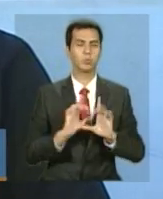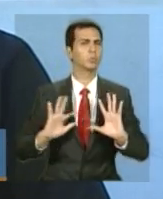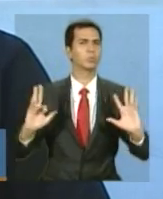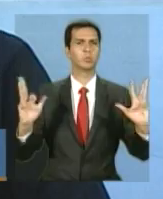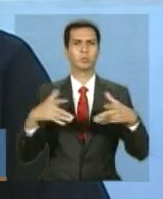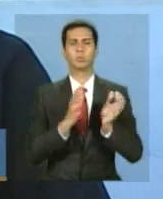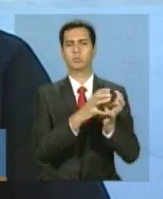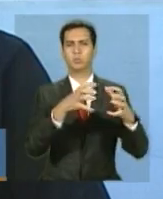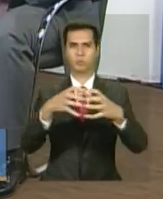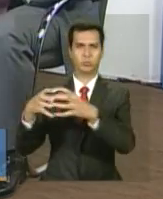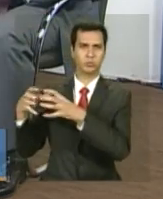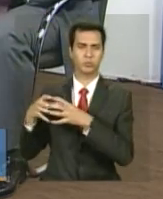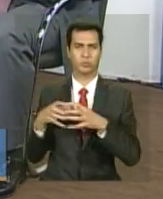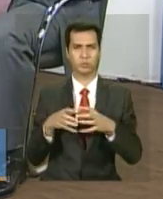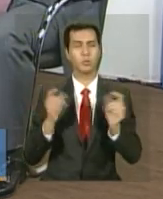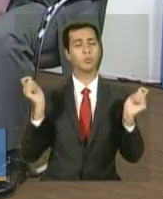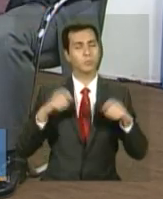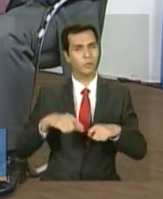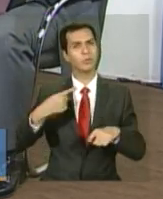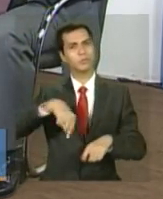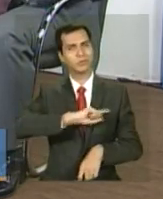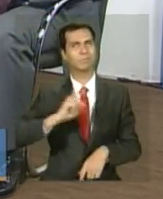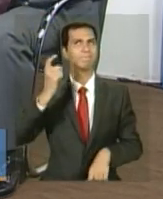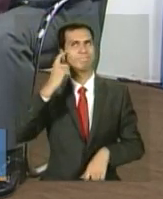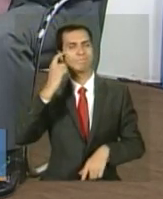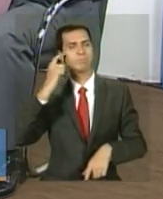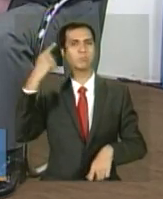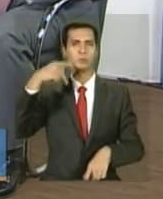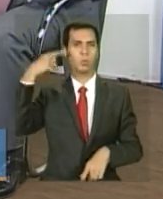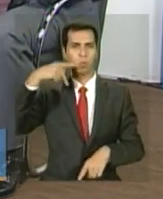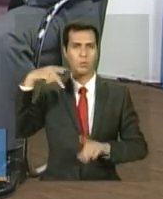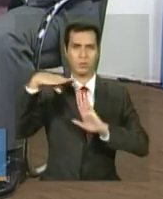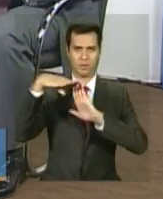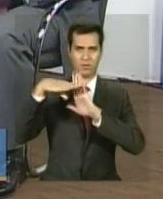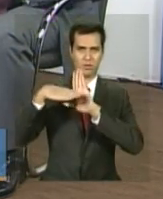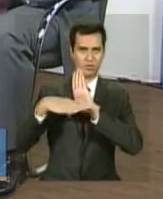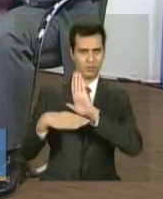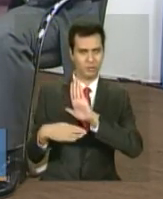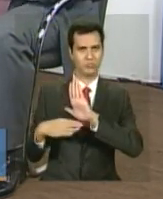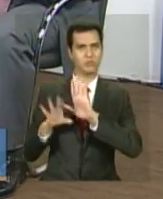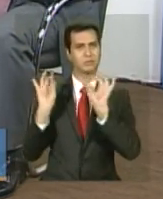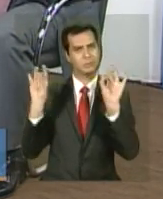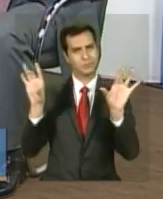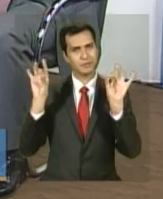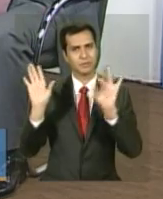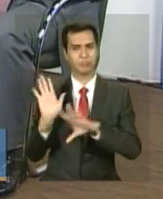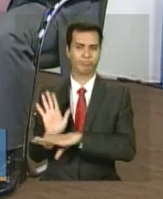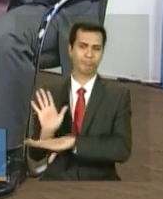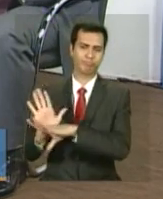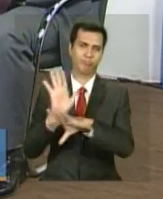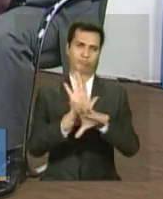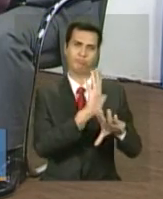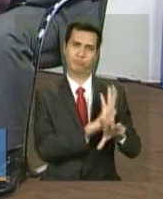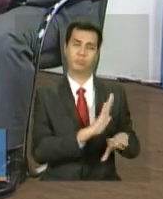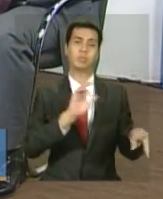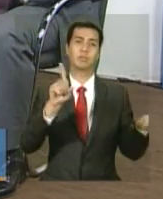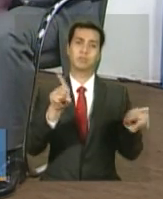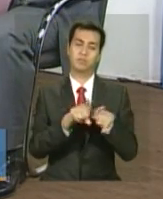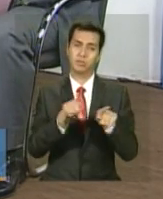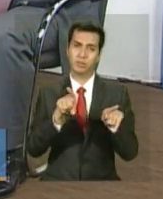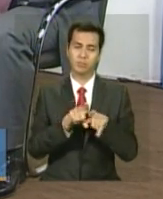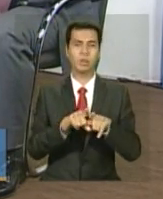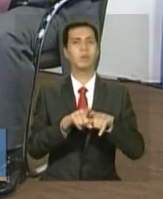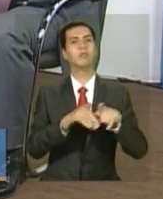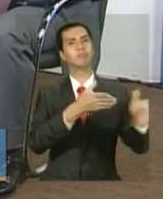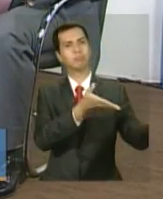vai nos permitir formular políticas direcionadas para esses grupos né percebê-los dentro das políticas e em geral